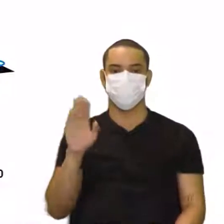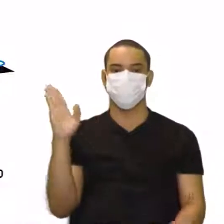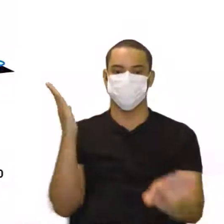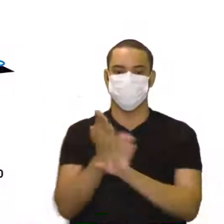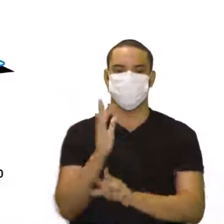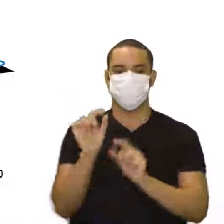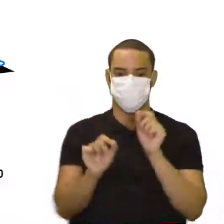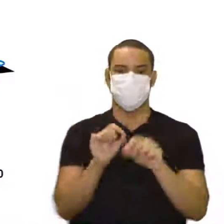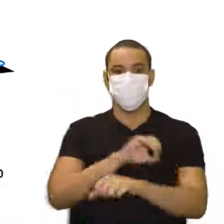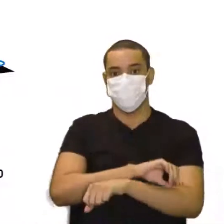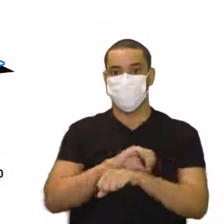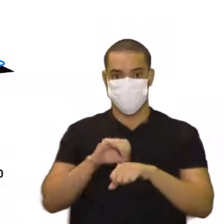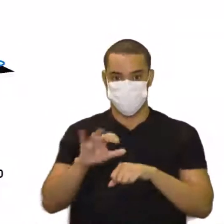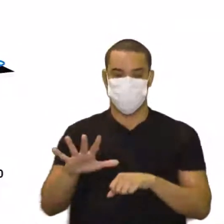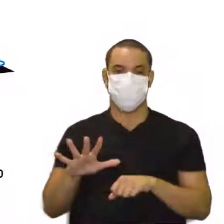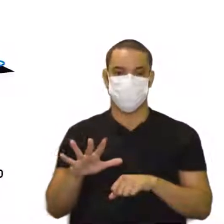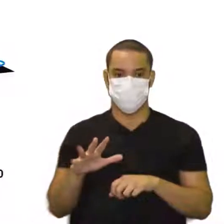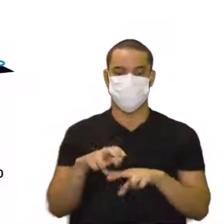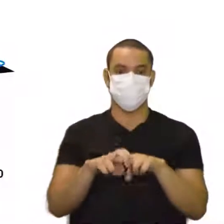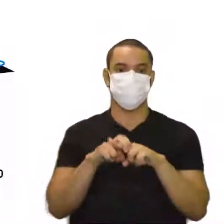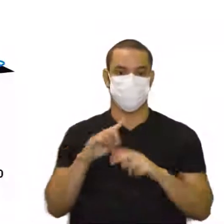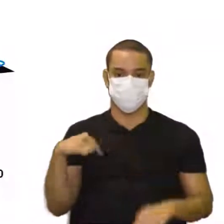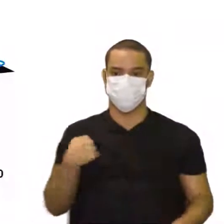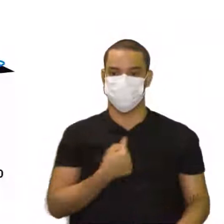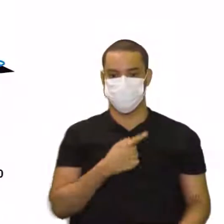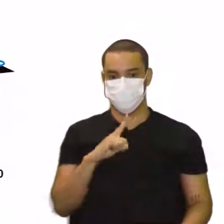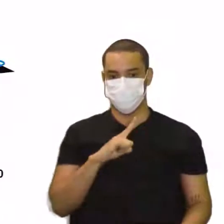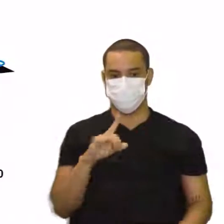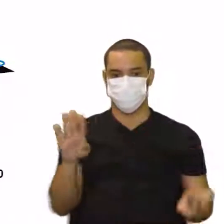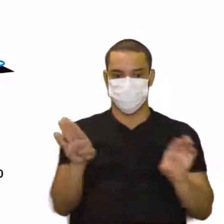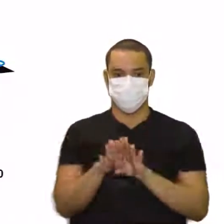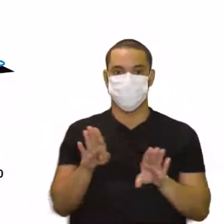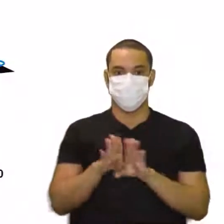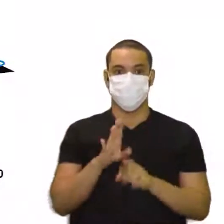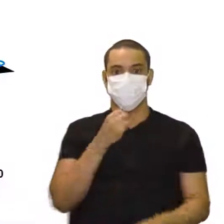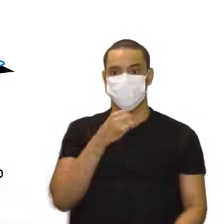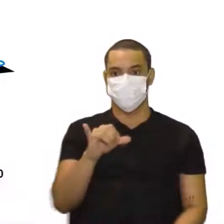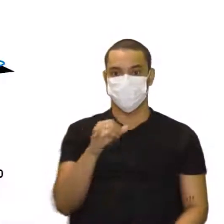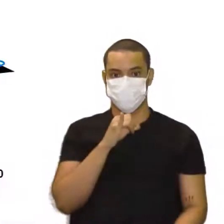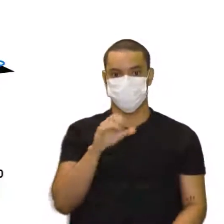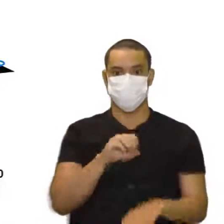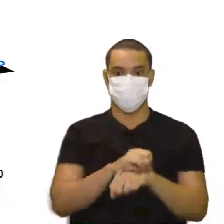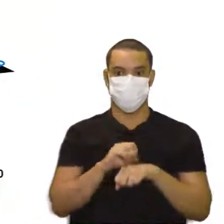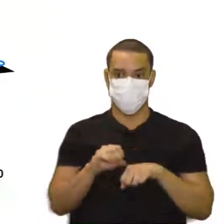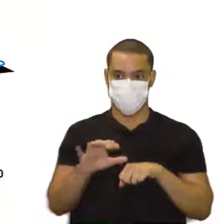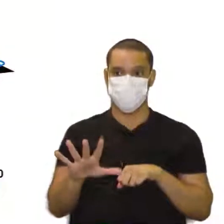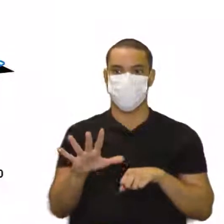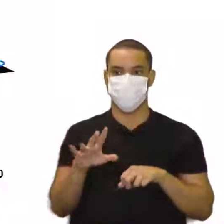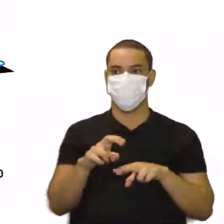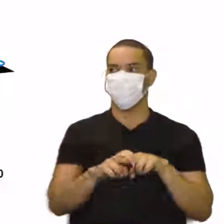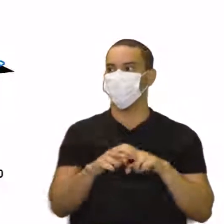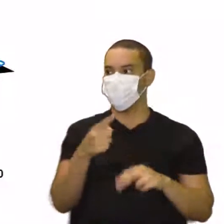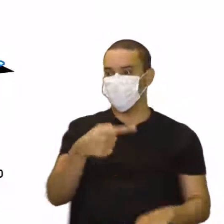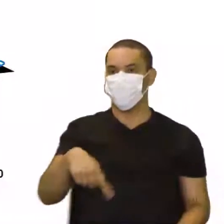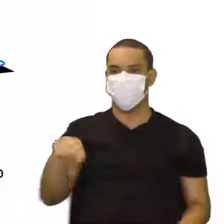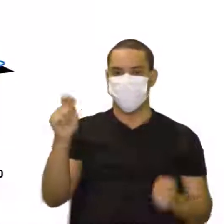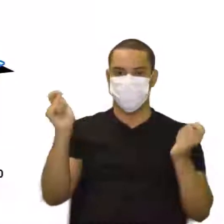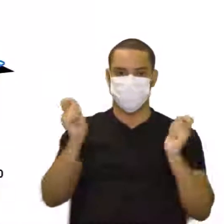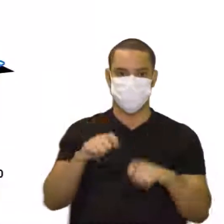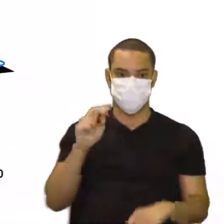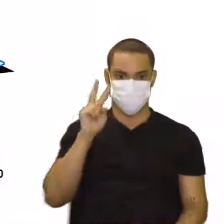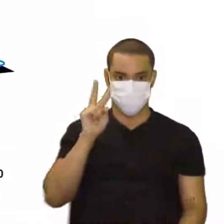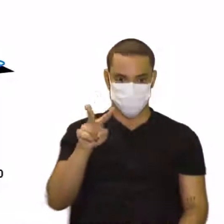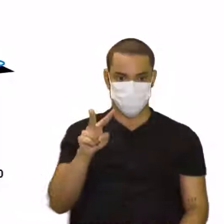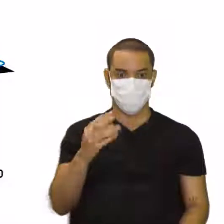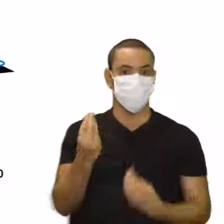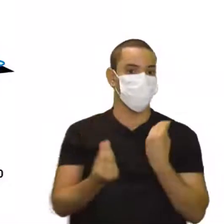através de um condutor. Então, a gente também vai ter correntes induzidas. E aqui vocês podem ver, olha só,